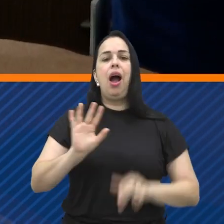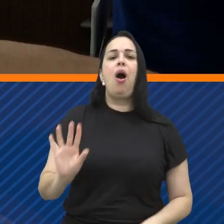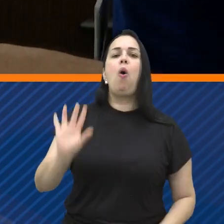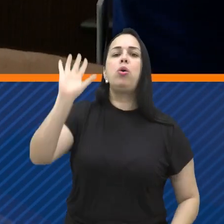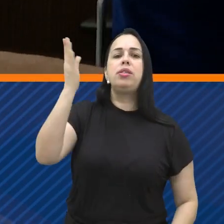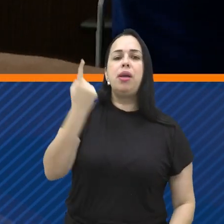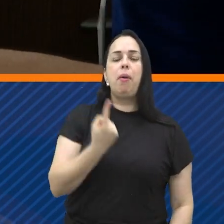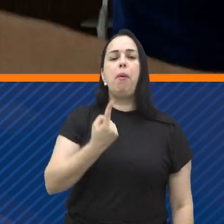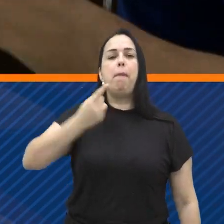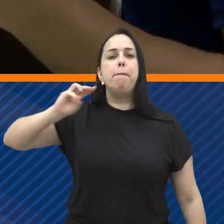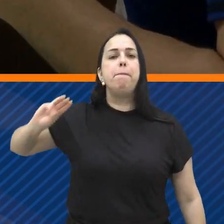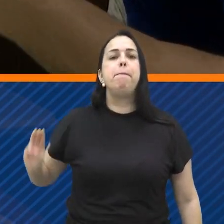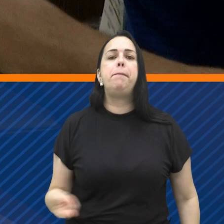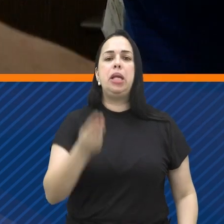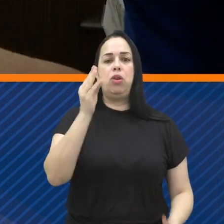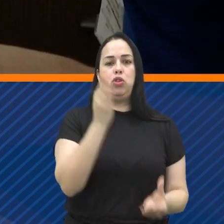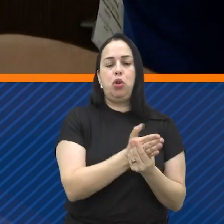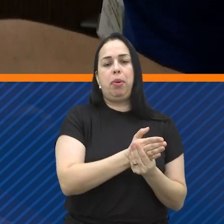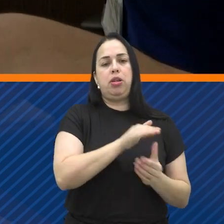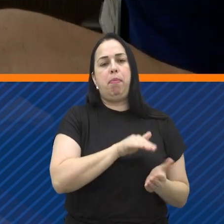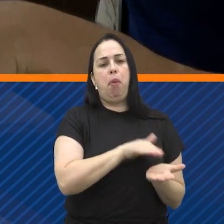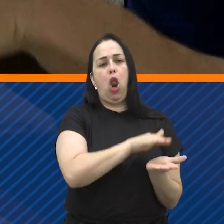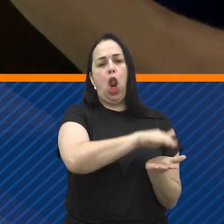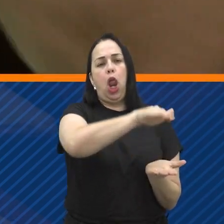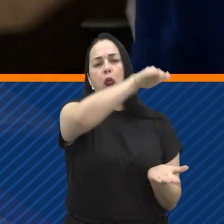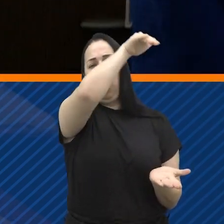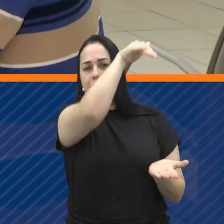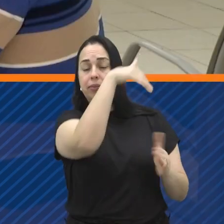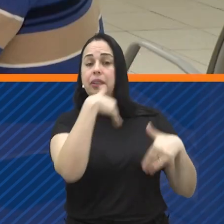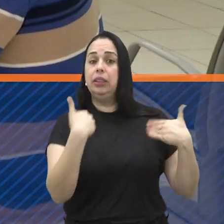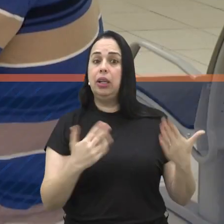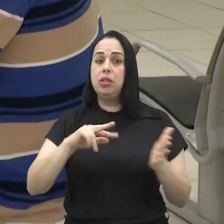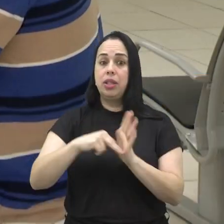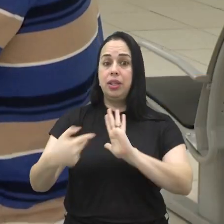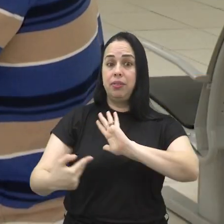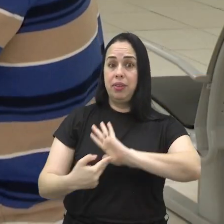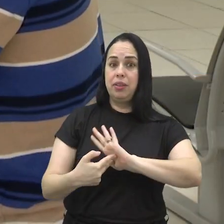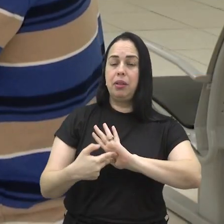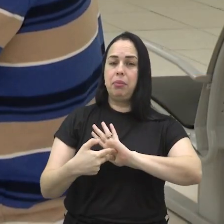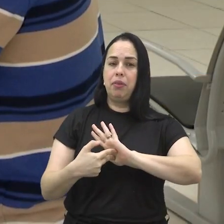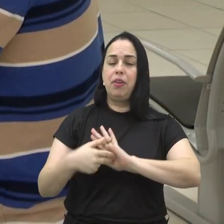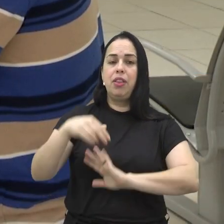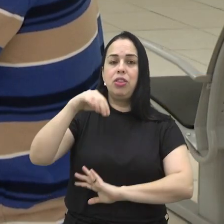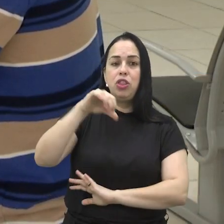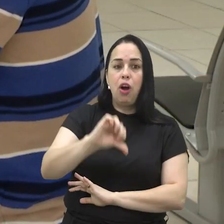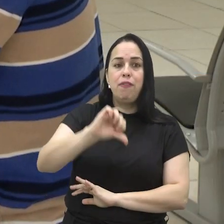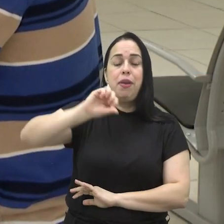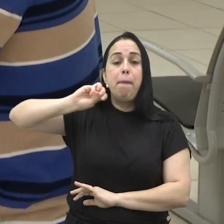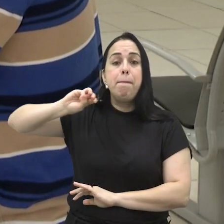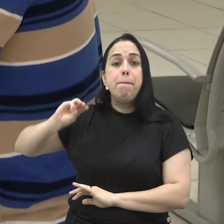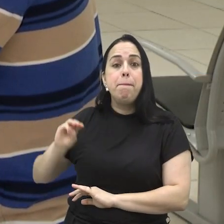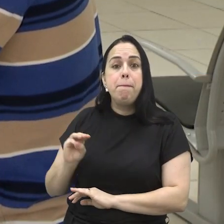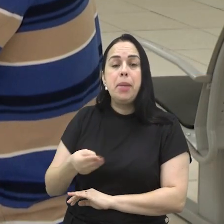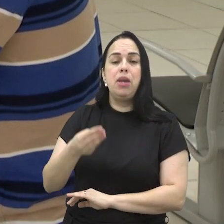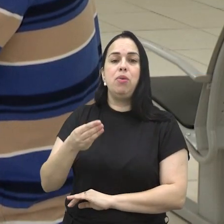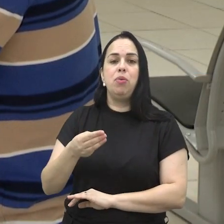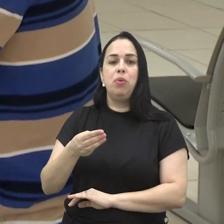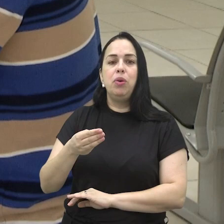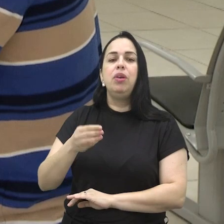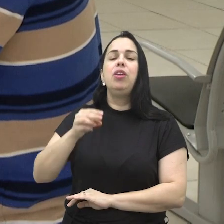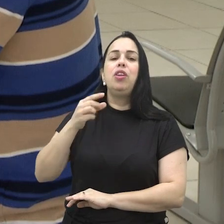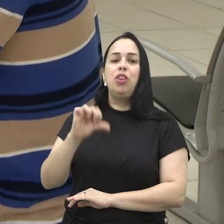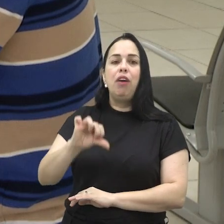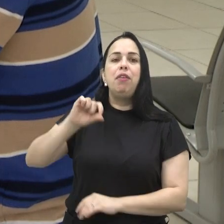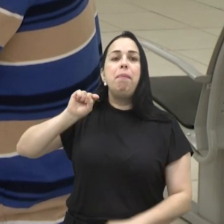de 1.700.000 processos abertos no país. Isso representa uma média de 9.600